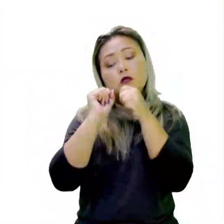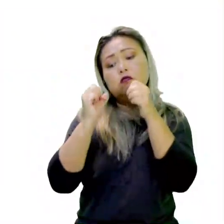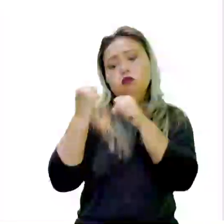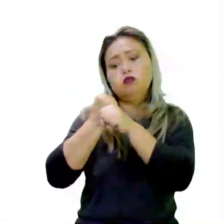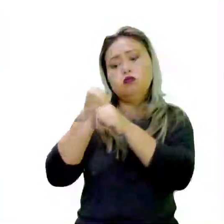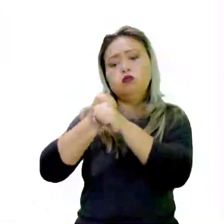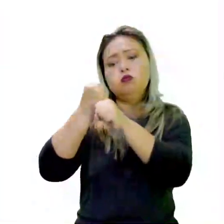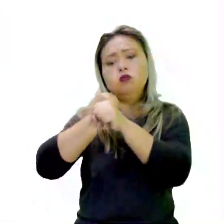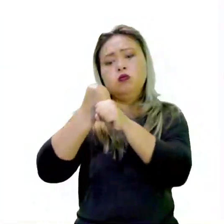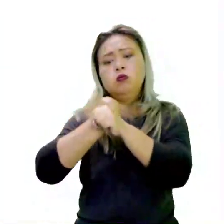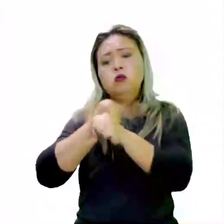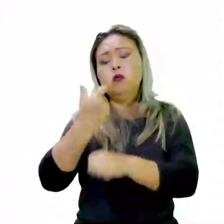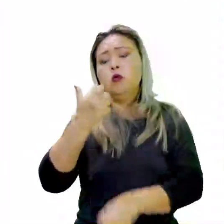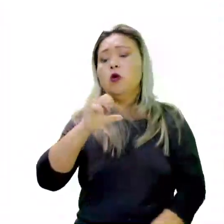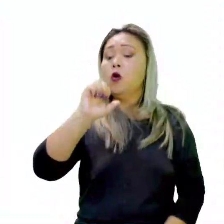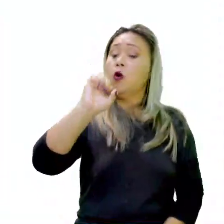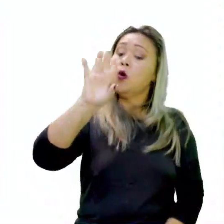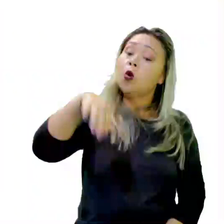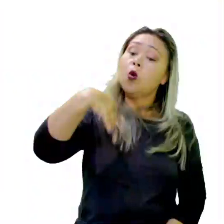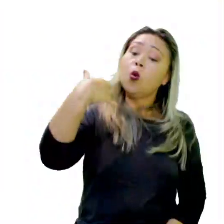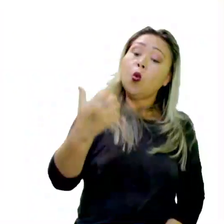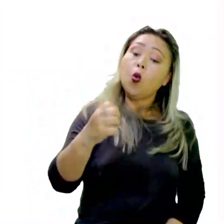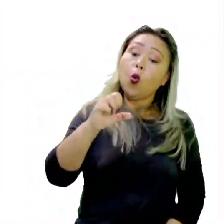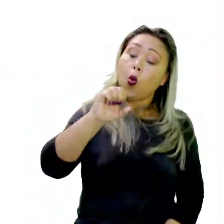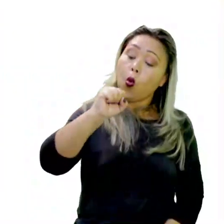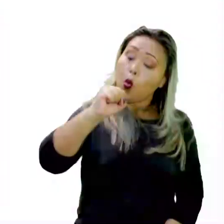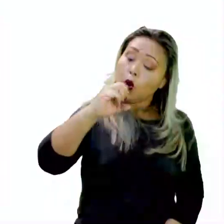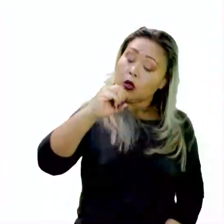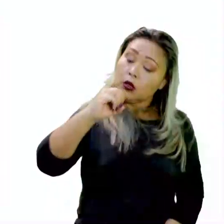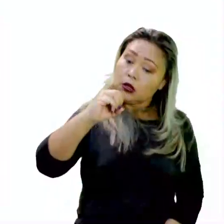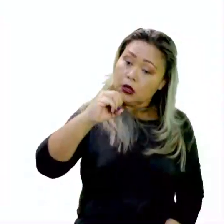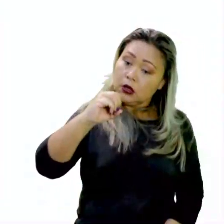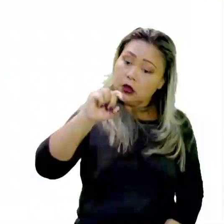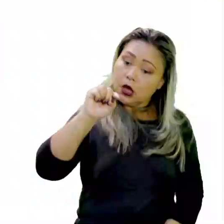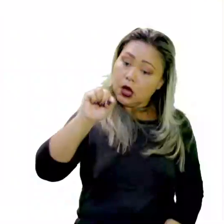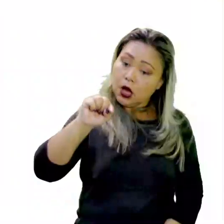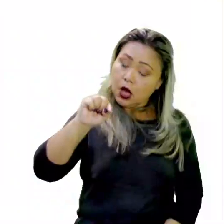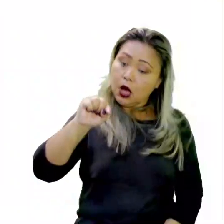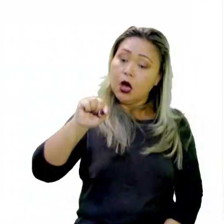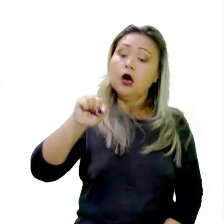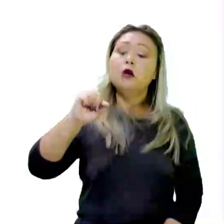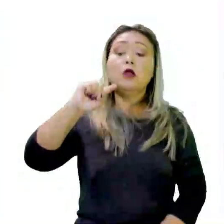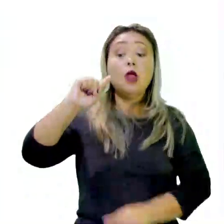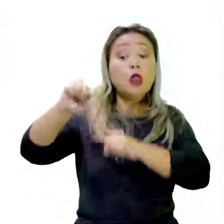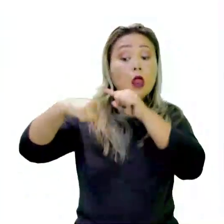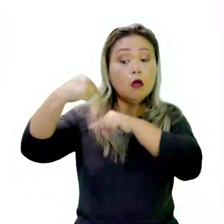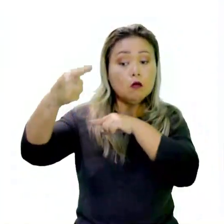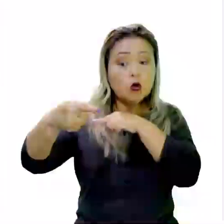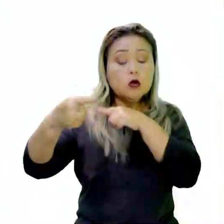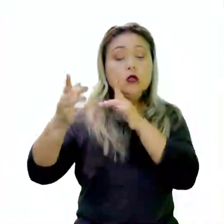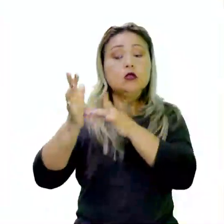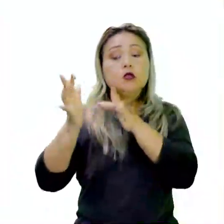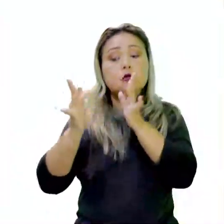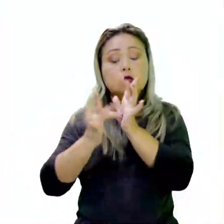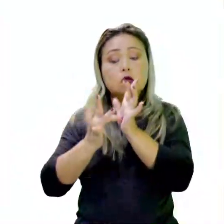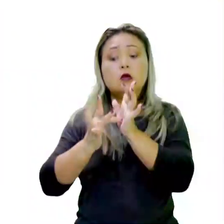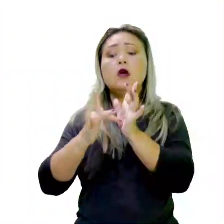de 80 anos depois de Cristo. E aí o ódio contra os cristãos